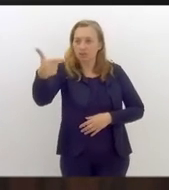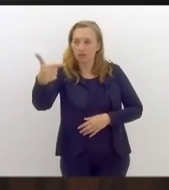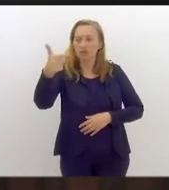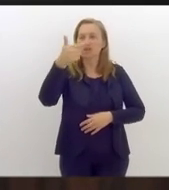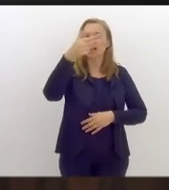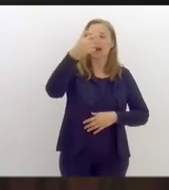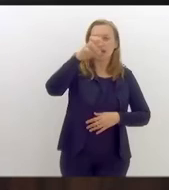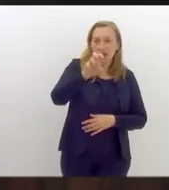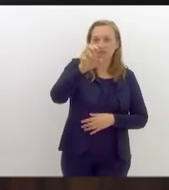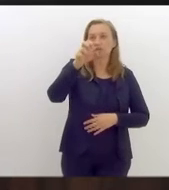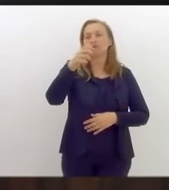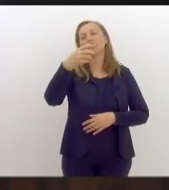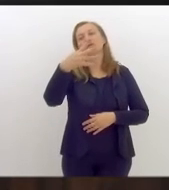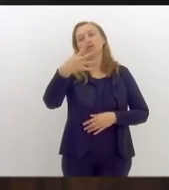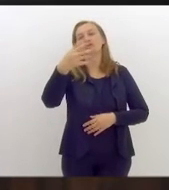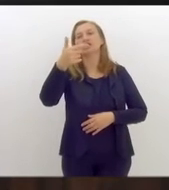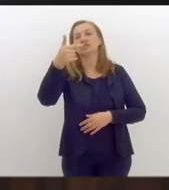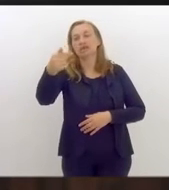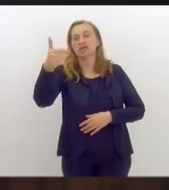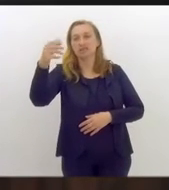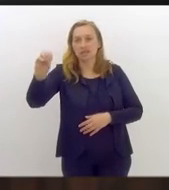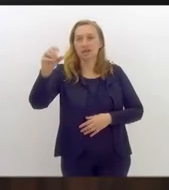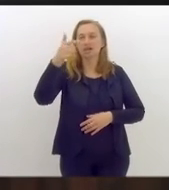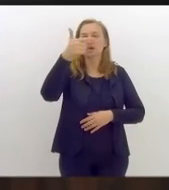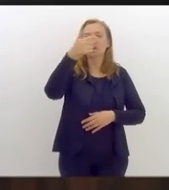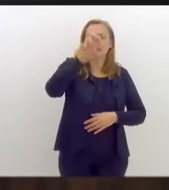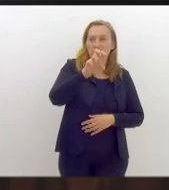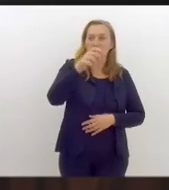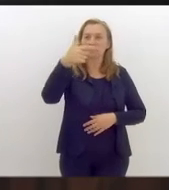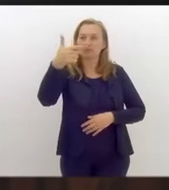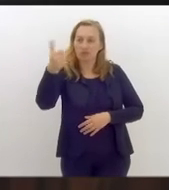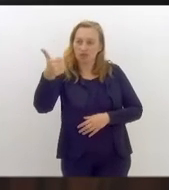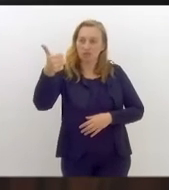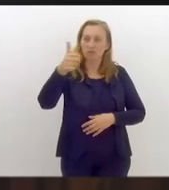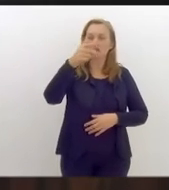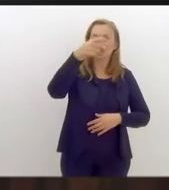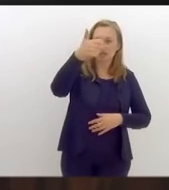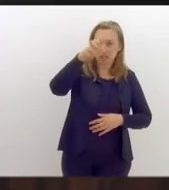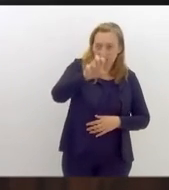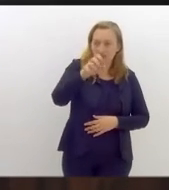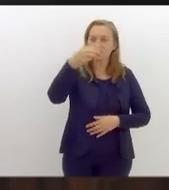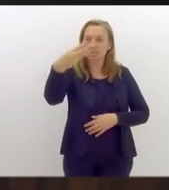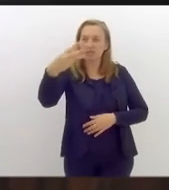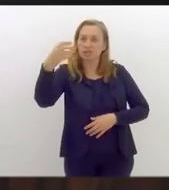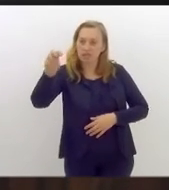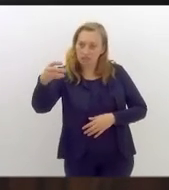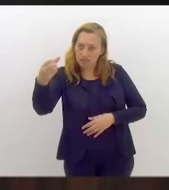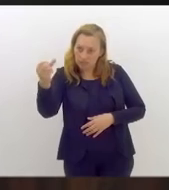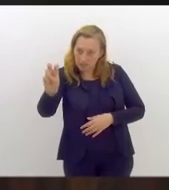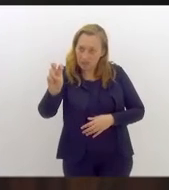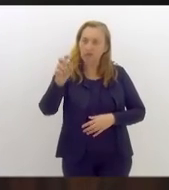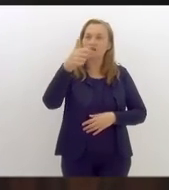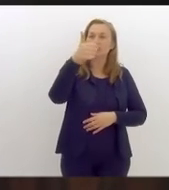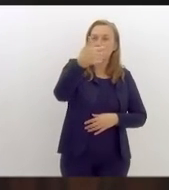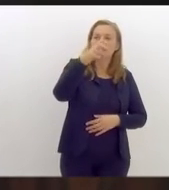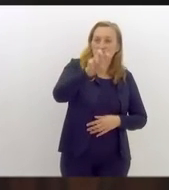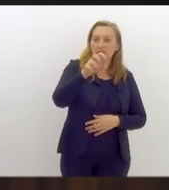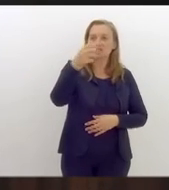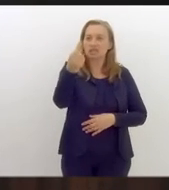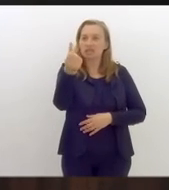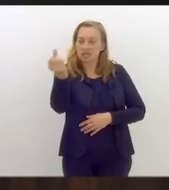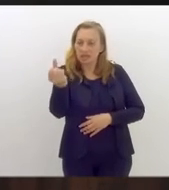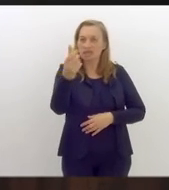1470, 1471, 1521, 1522, 1534, 1535,